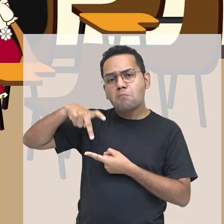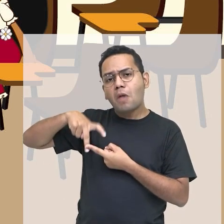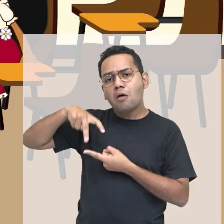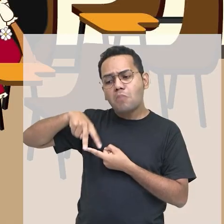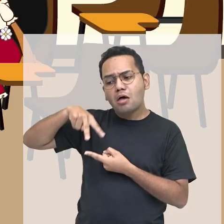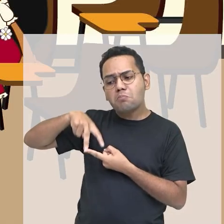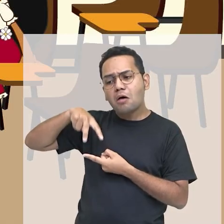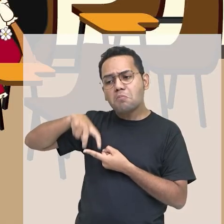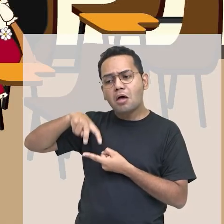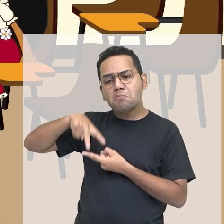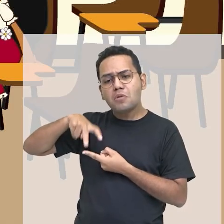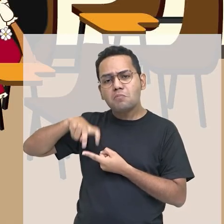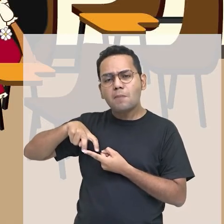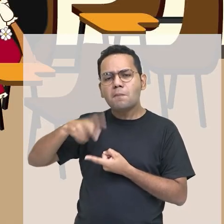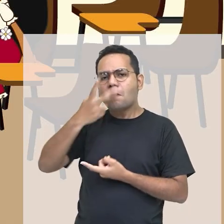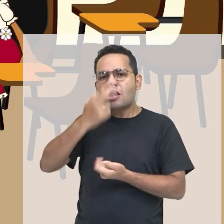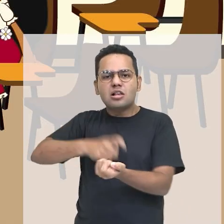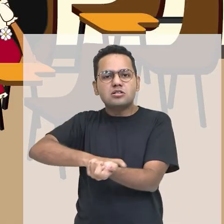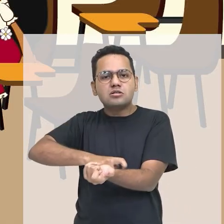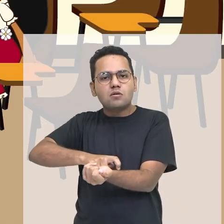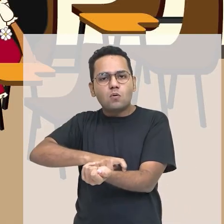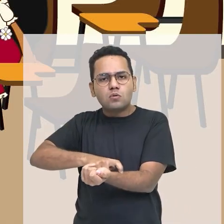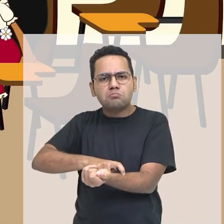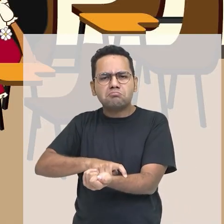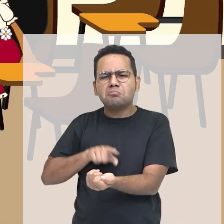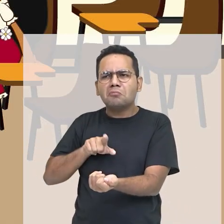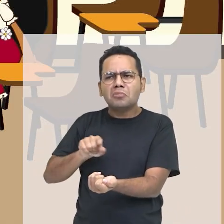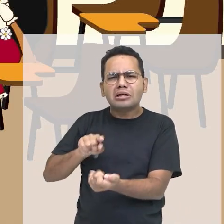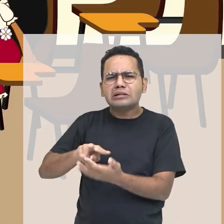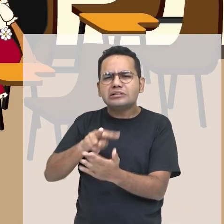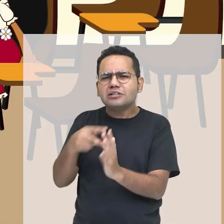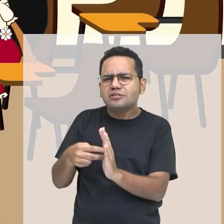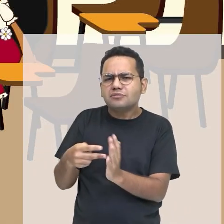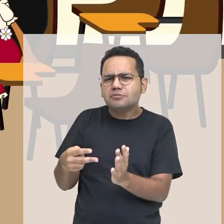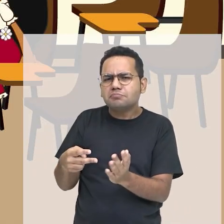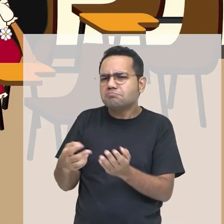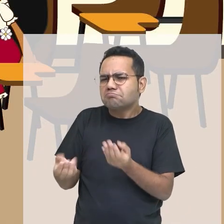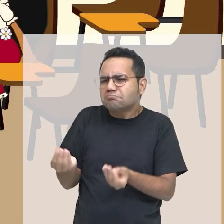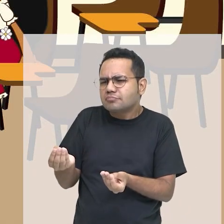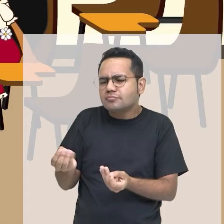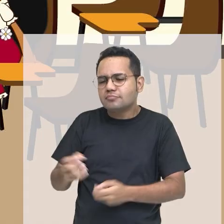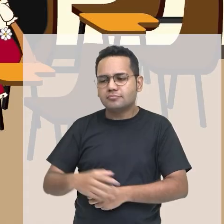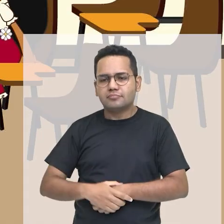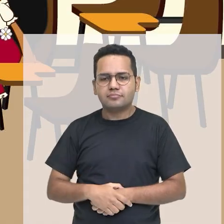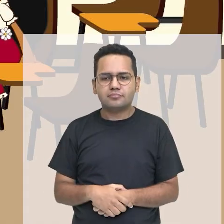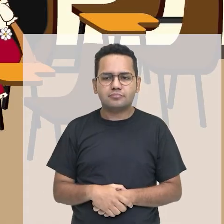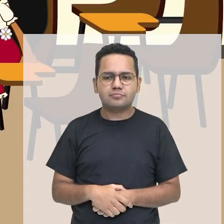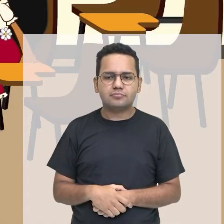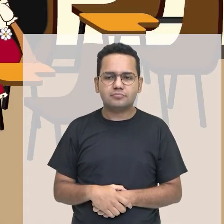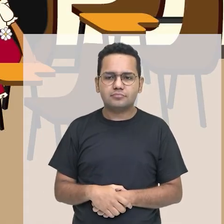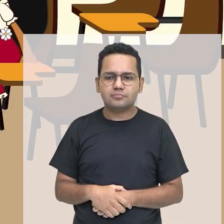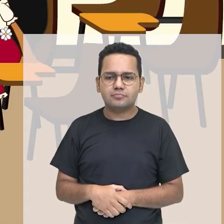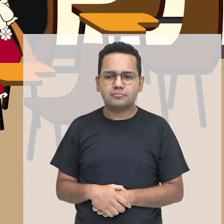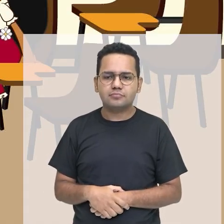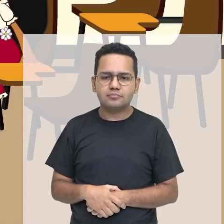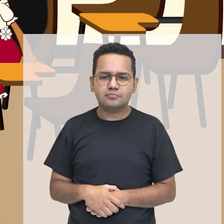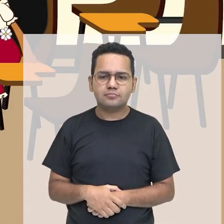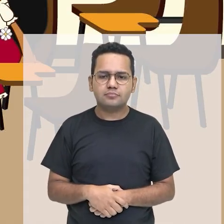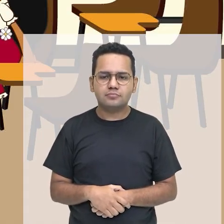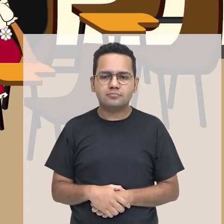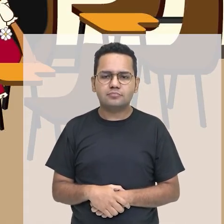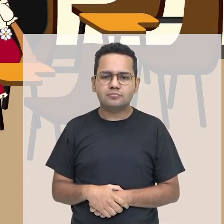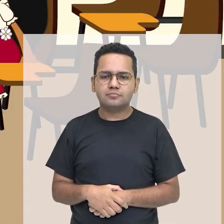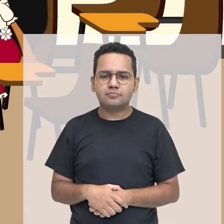se mexendo e tal, ficou batendo o pé. Qual é a informação que isso pode passar? May indicate, pode